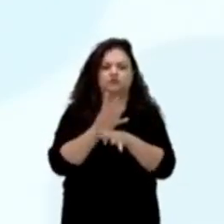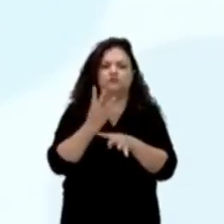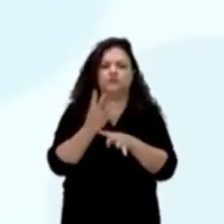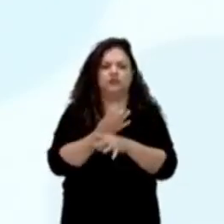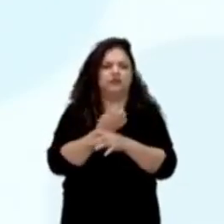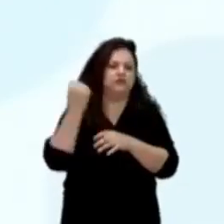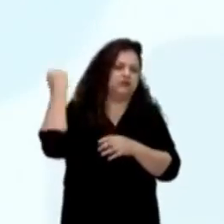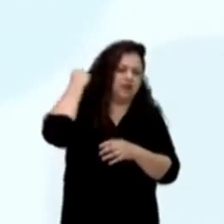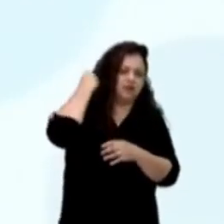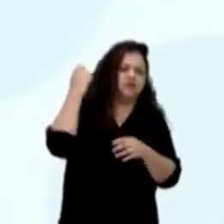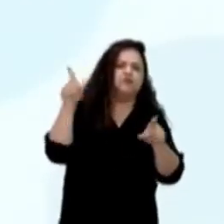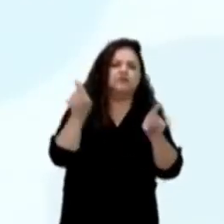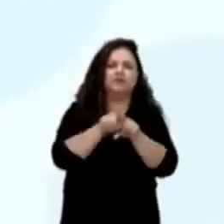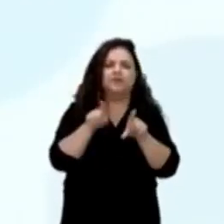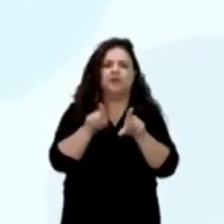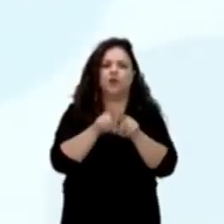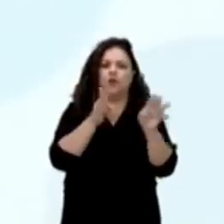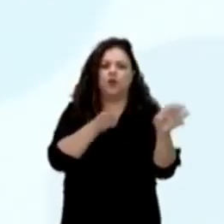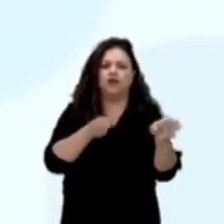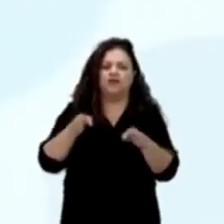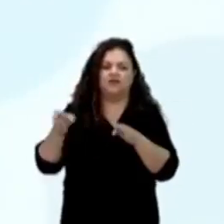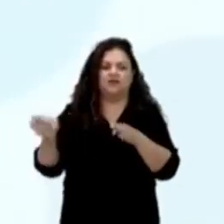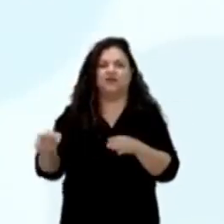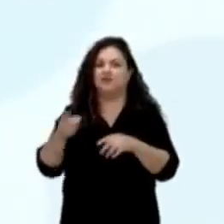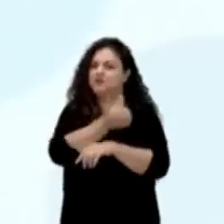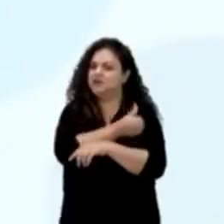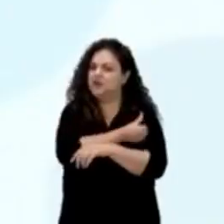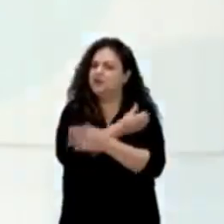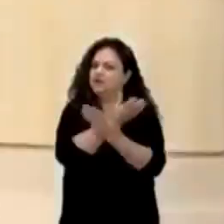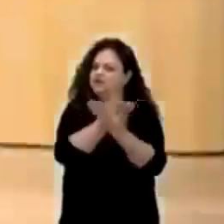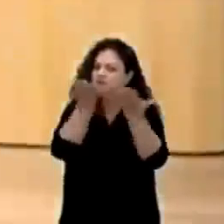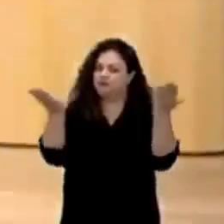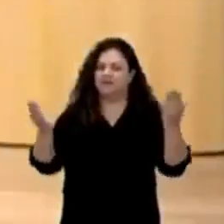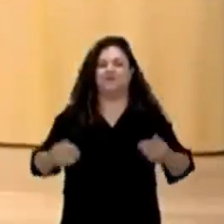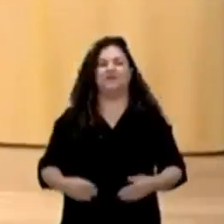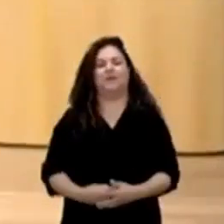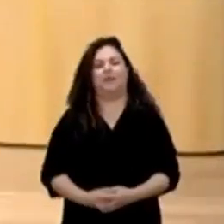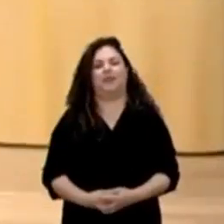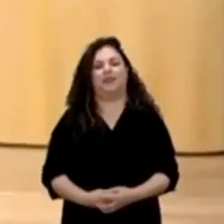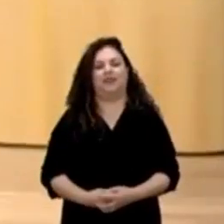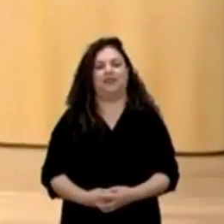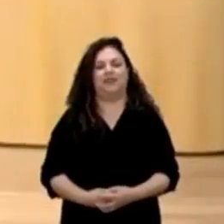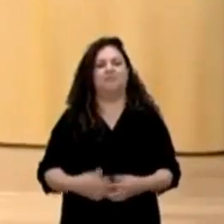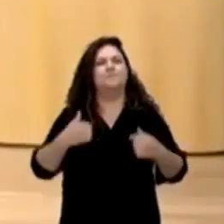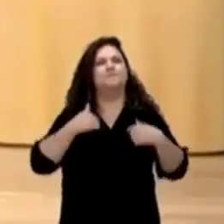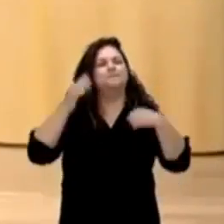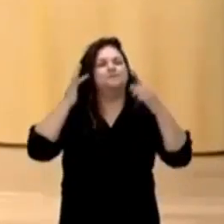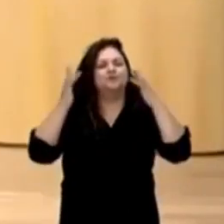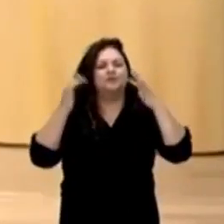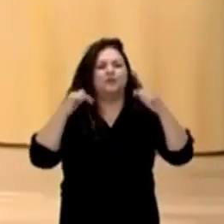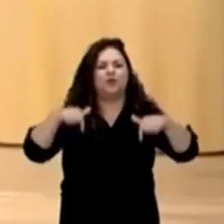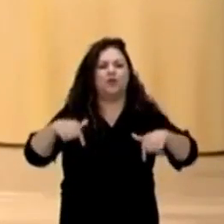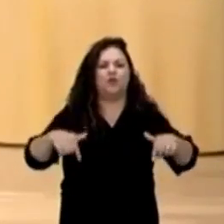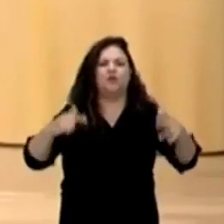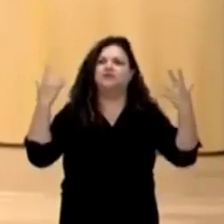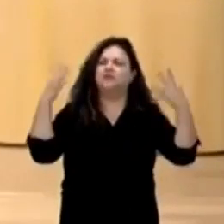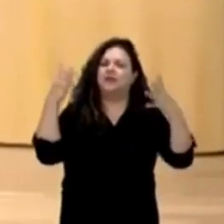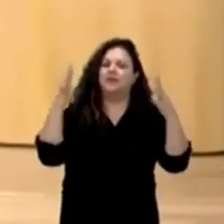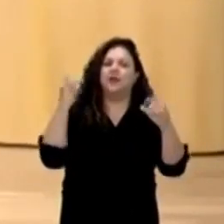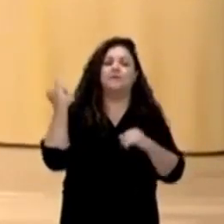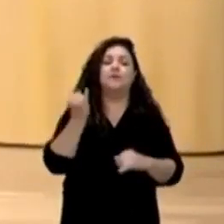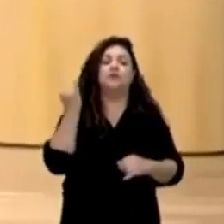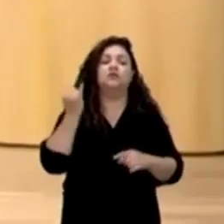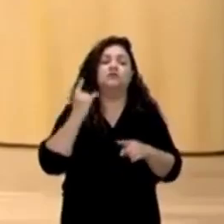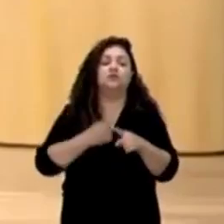e organização, sexto ano. E eu fico me perguntando por que que é importante celebrar, né? A gente fala